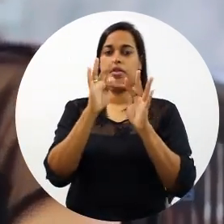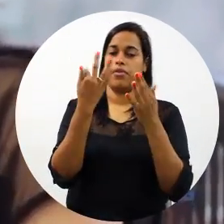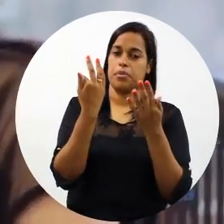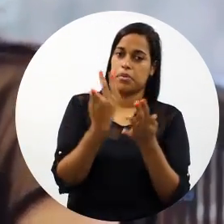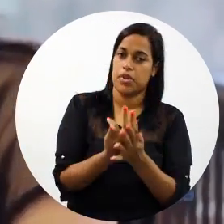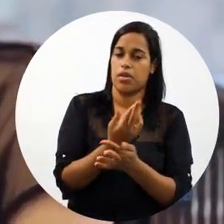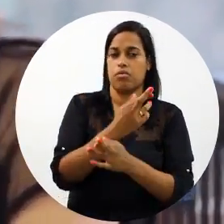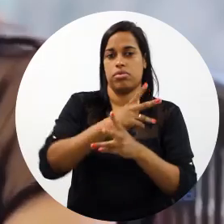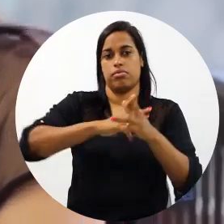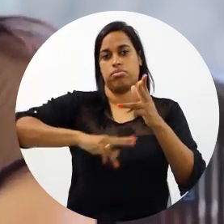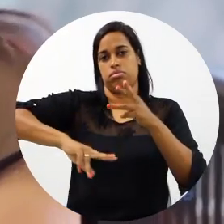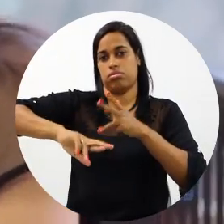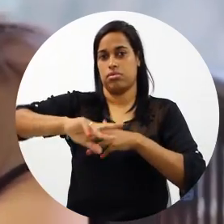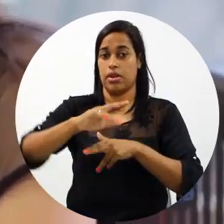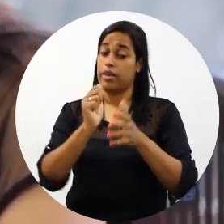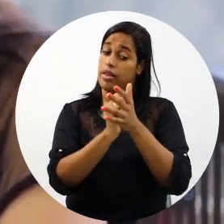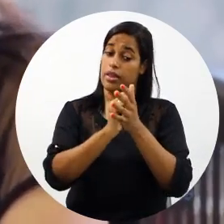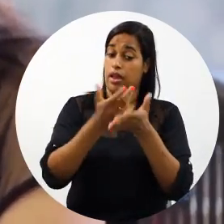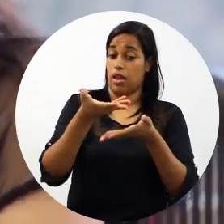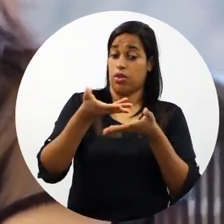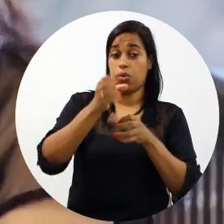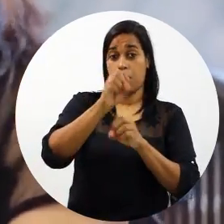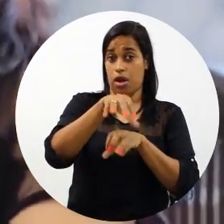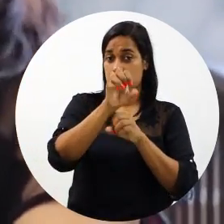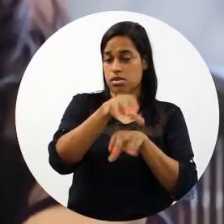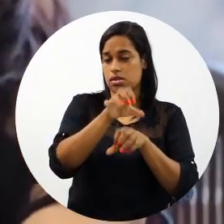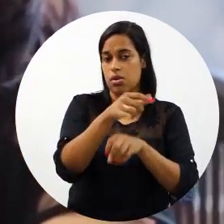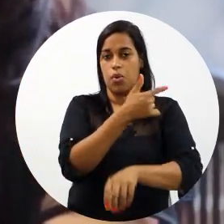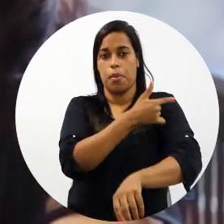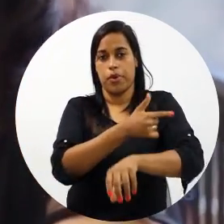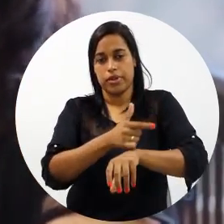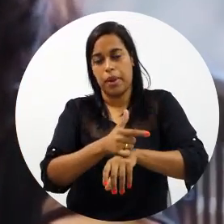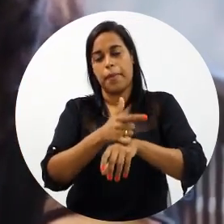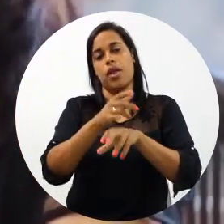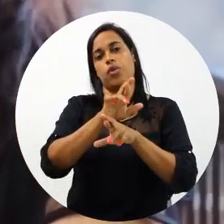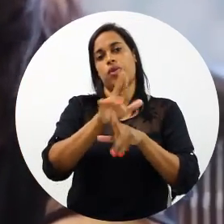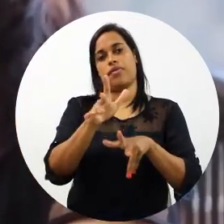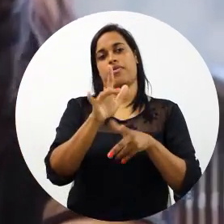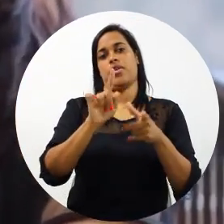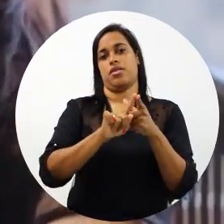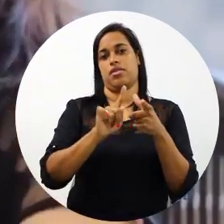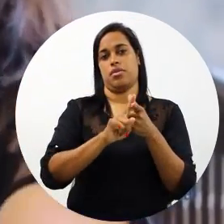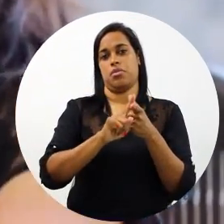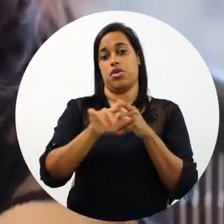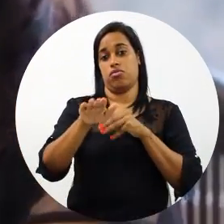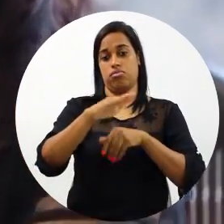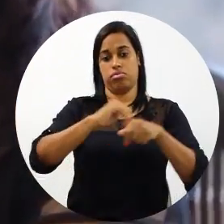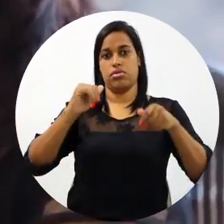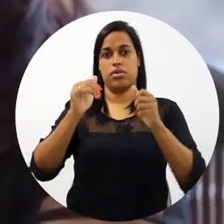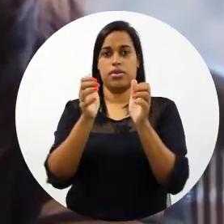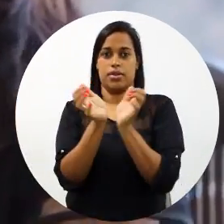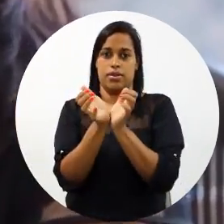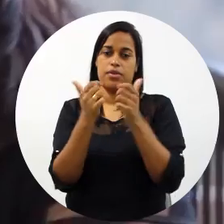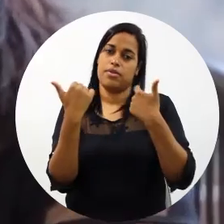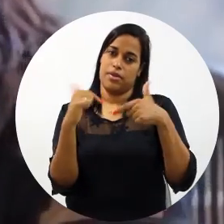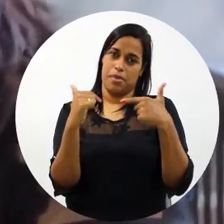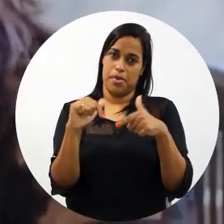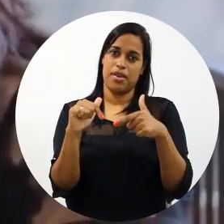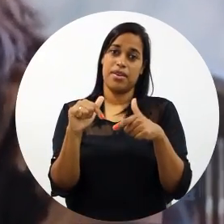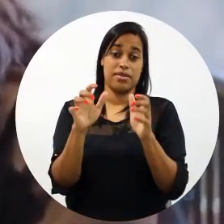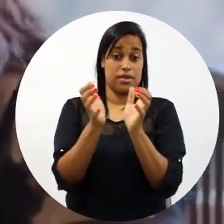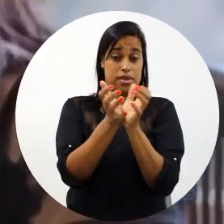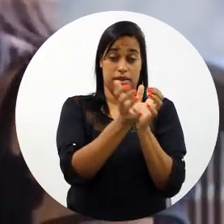famílias diferentes, de educações diferentes, e essas pessoas são chamadas a trabalharem juntas,